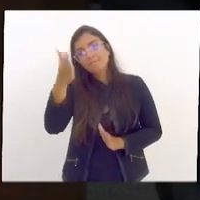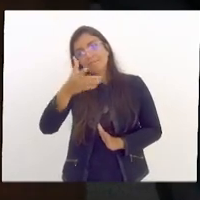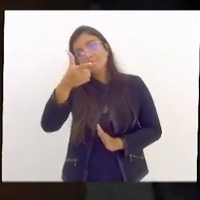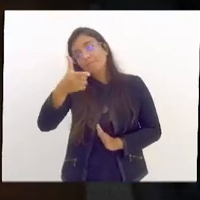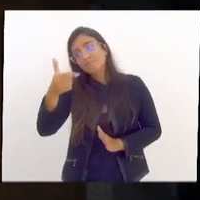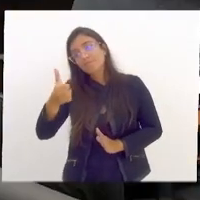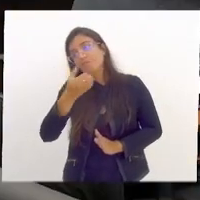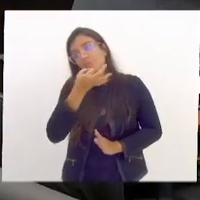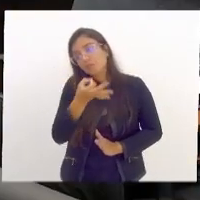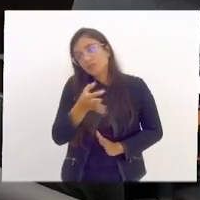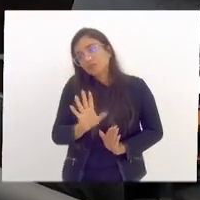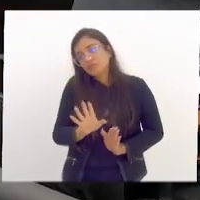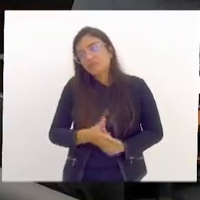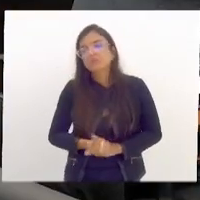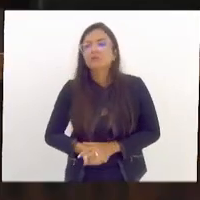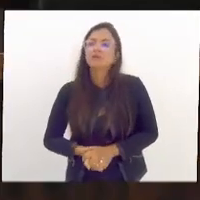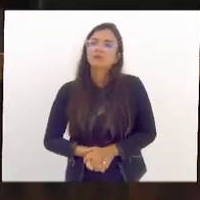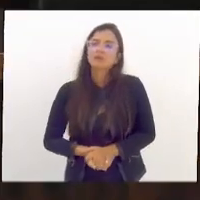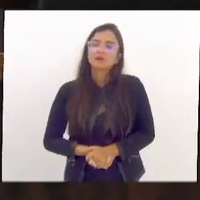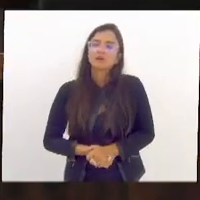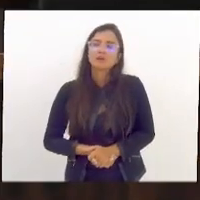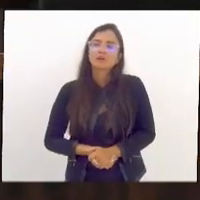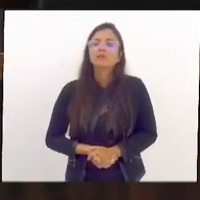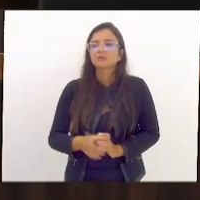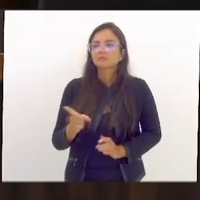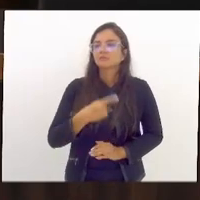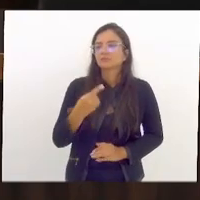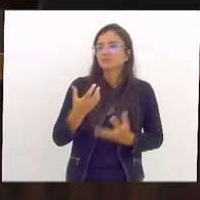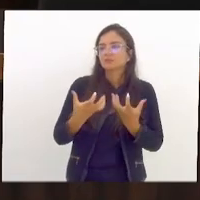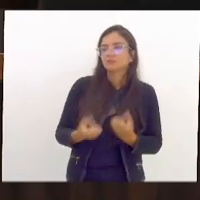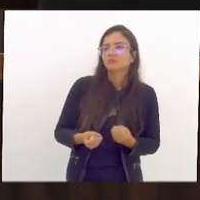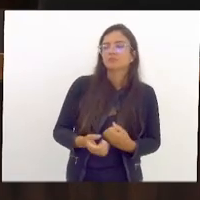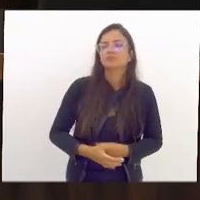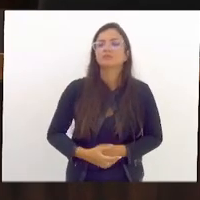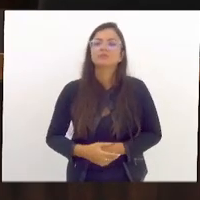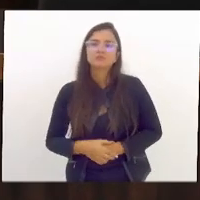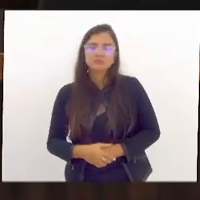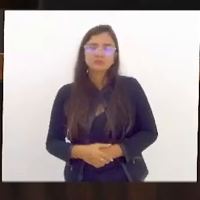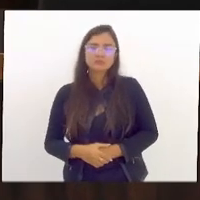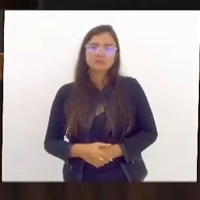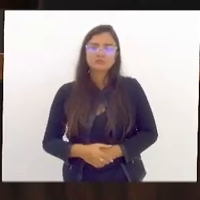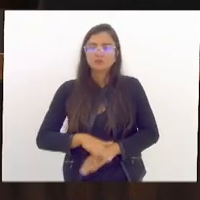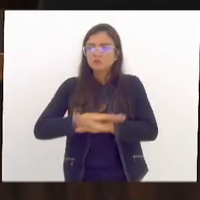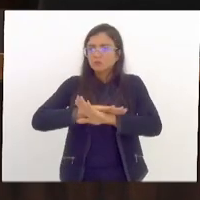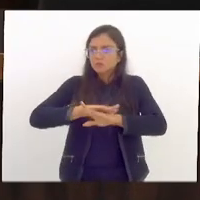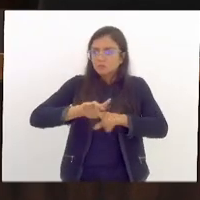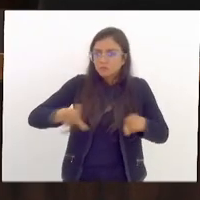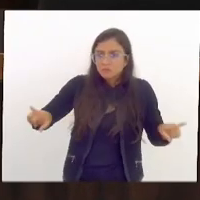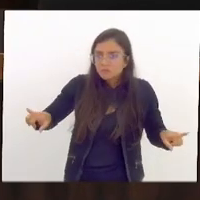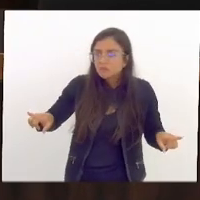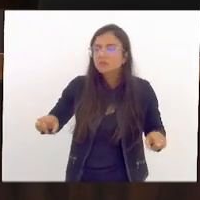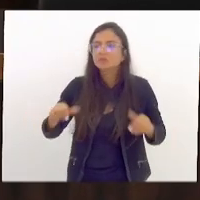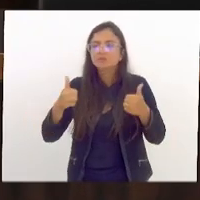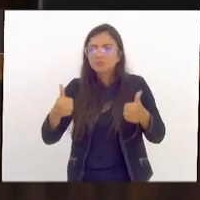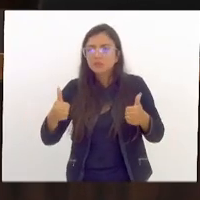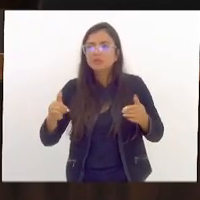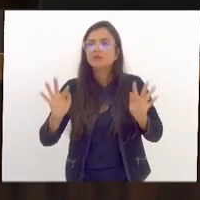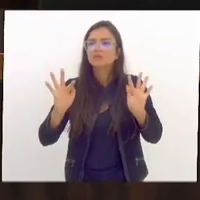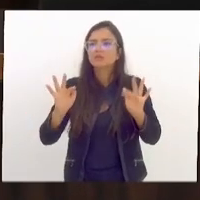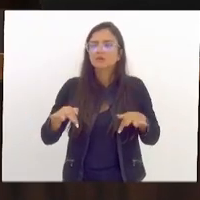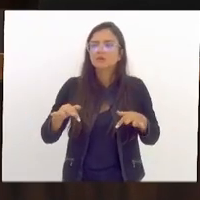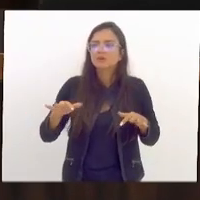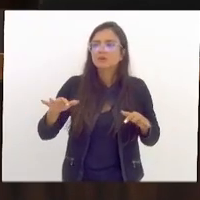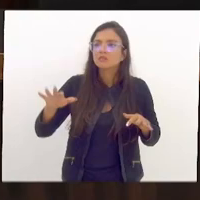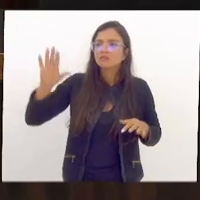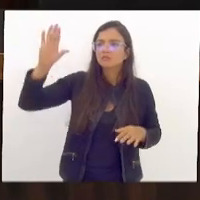parecer. A presidência defere o pedido de Vossa Excelência. Nada mais havendo a tratar na primeira sessão, está encerrada a sessão.